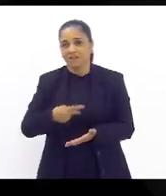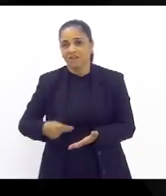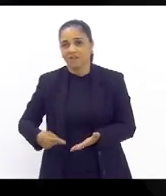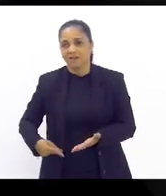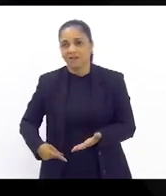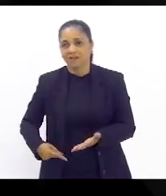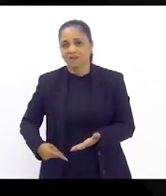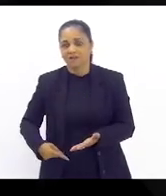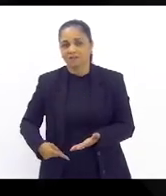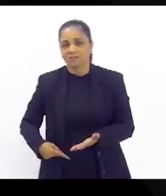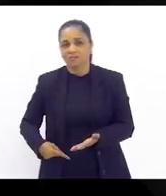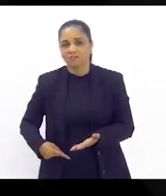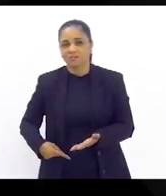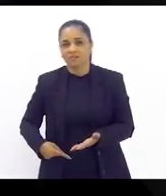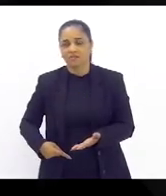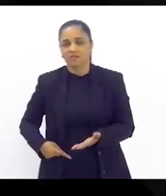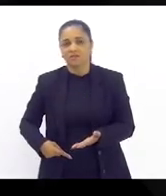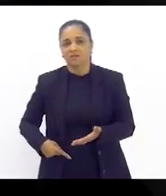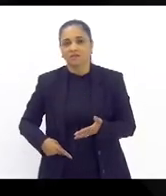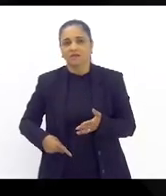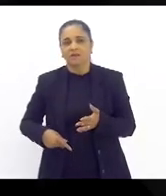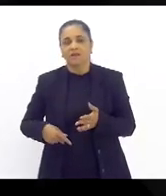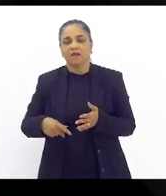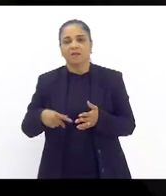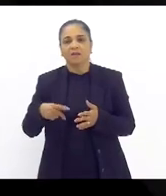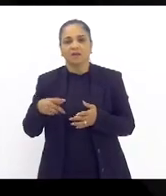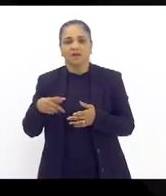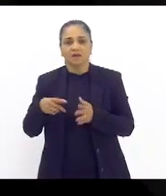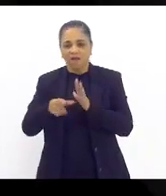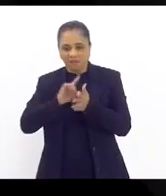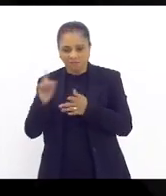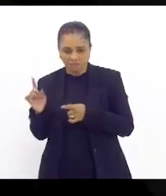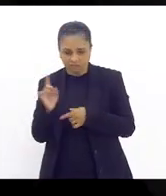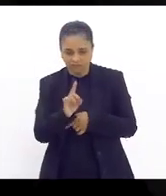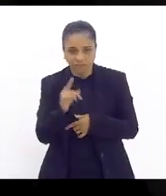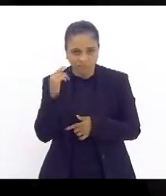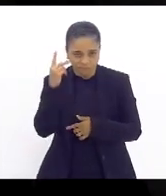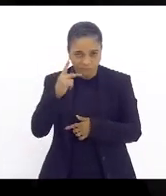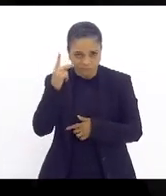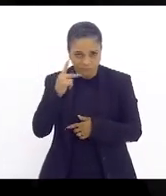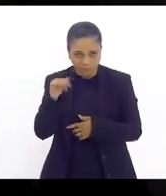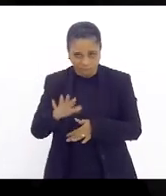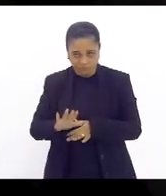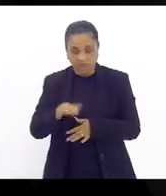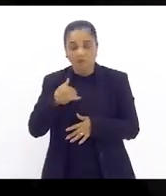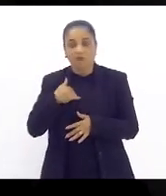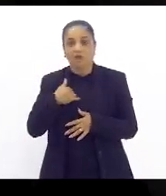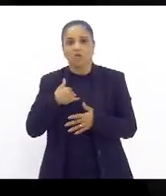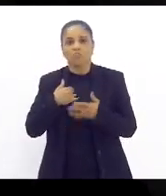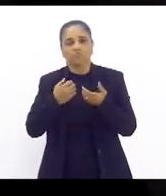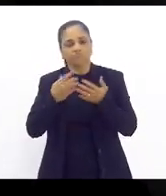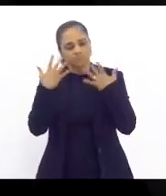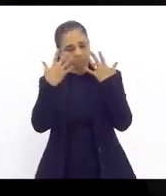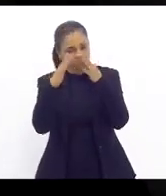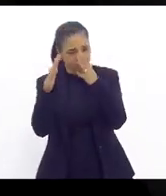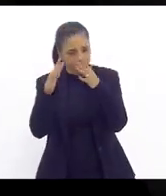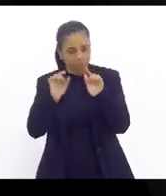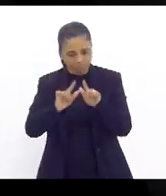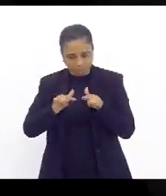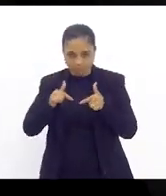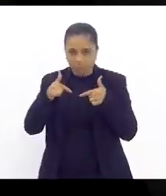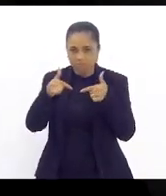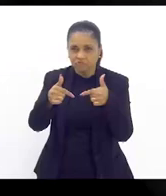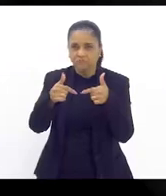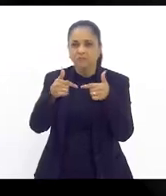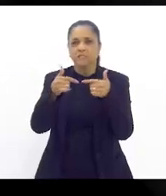eu antes do vereador chegar queria parabenizar você pela iniciativa saudar todos os